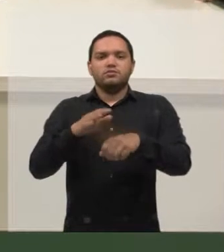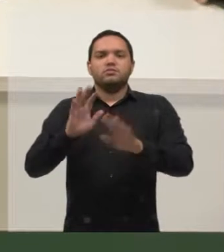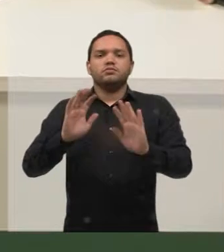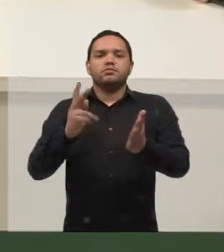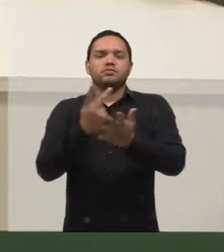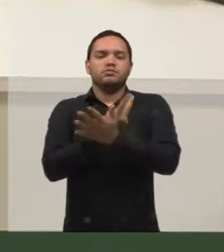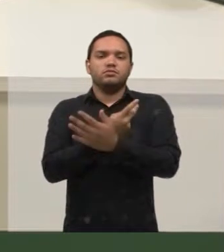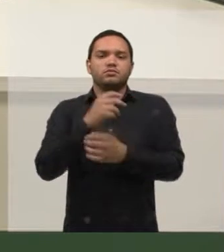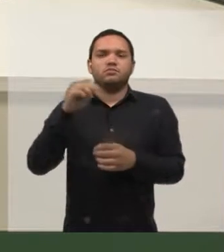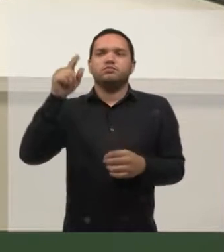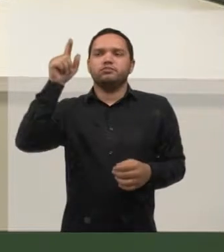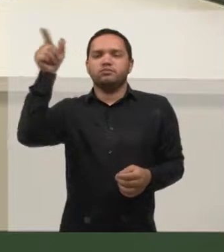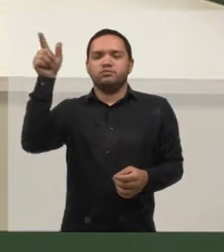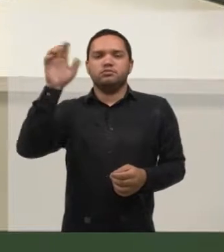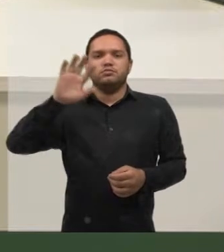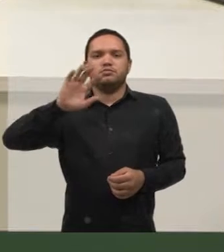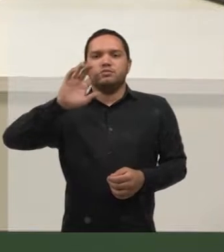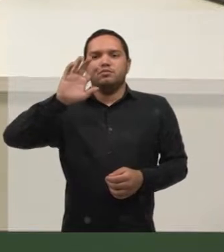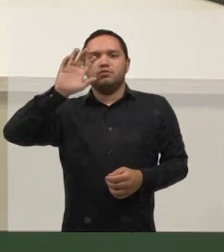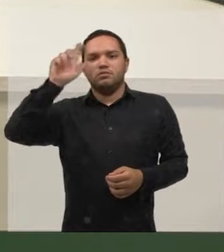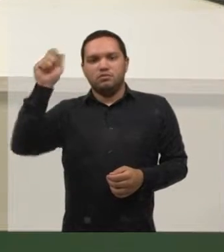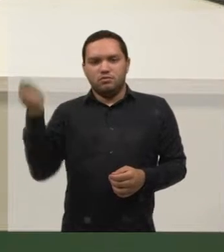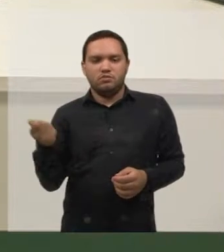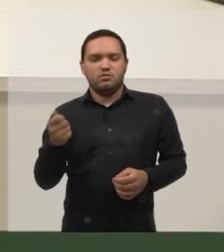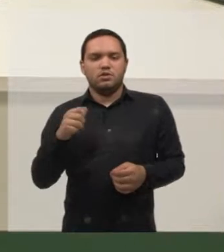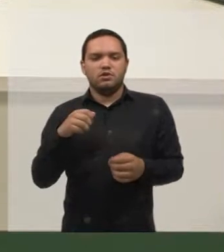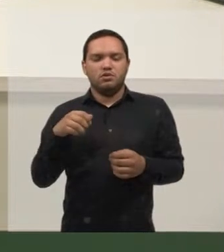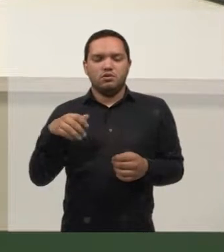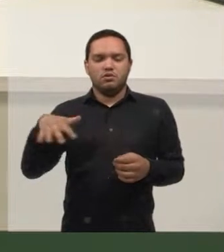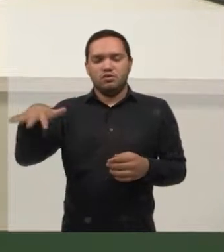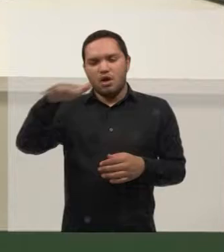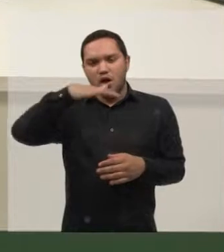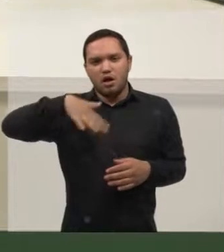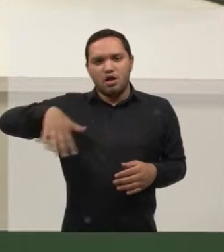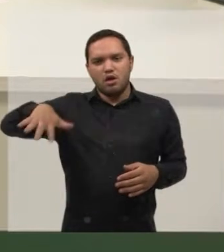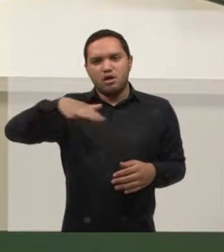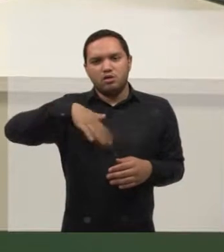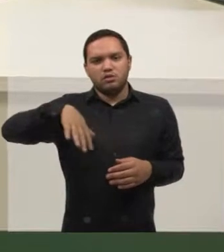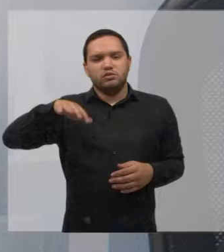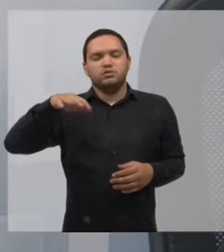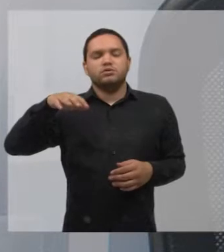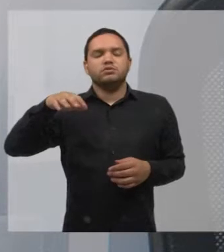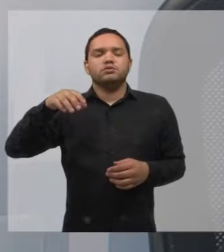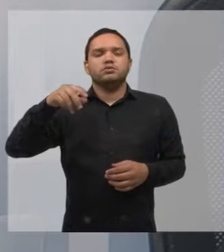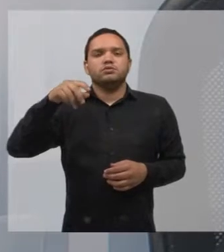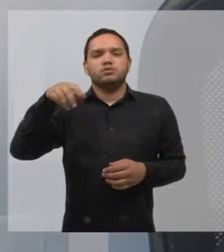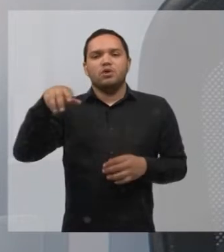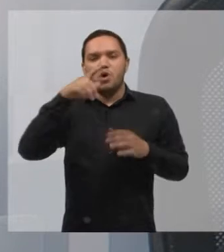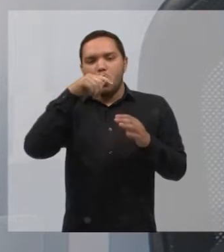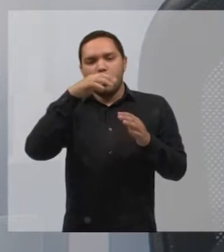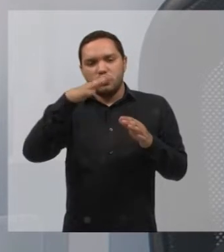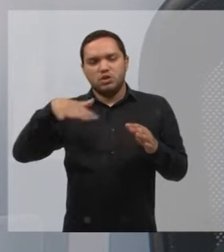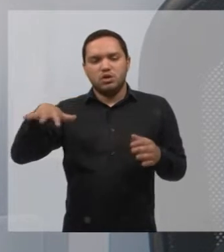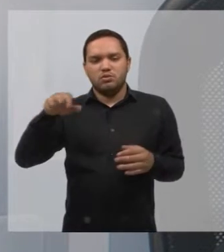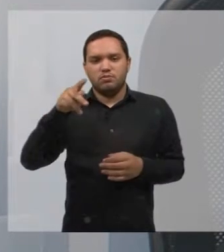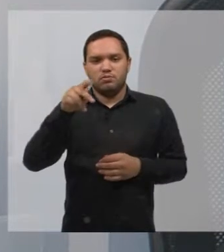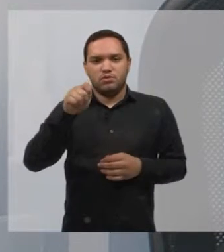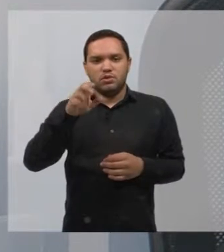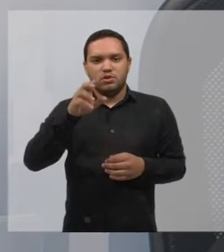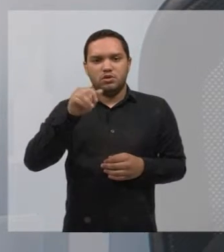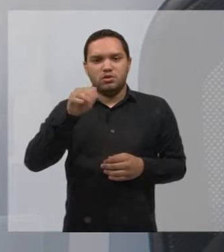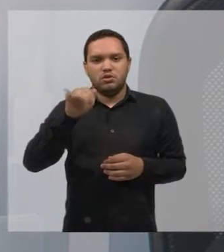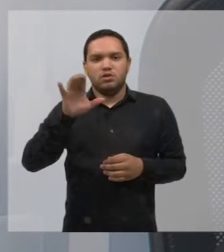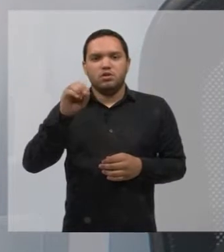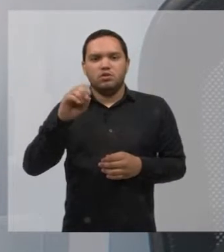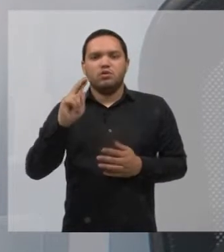casos da Ásia, ali do Oceano Pacífico também, que é chamado Cinturão do Pacífico, você tem casos mesmo